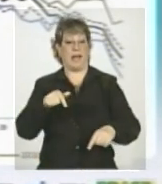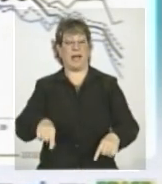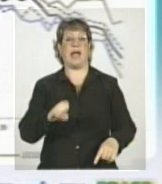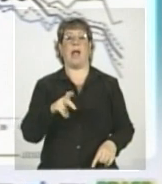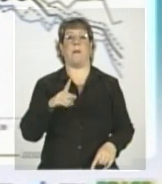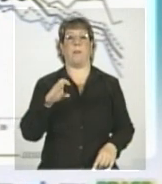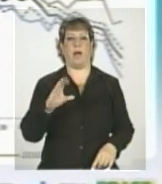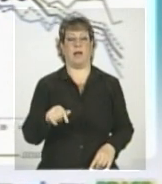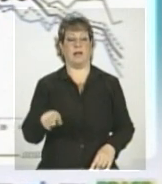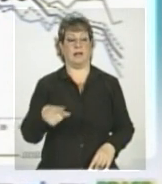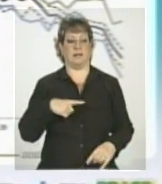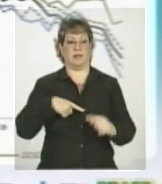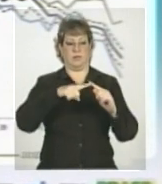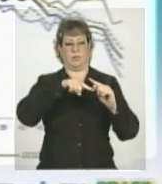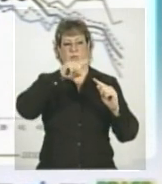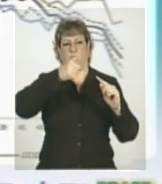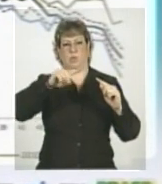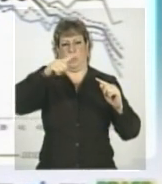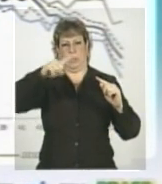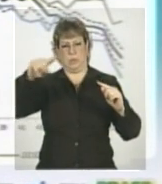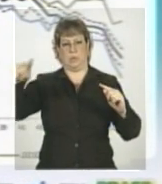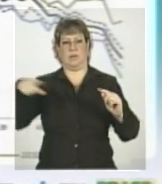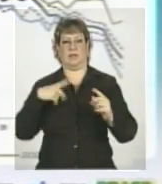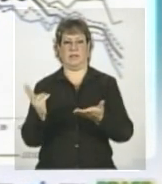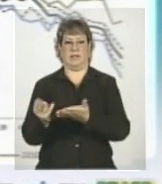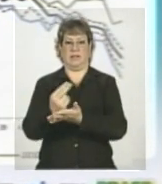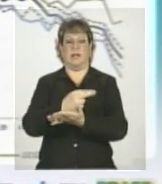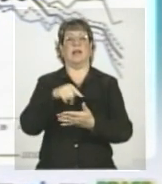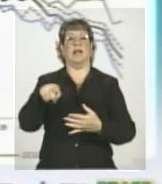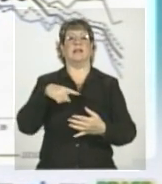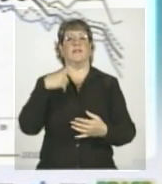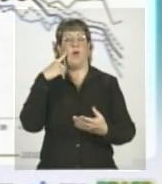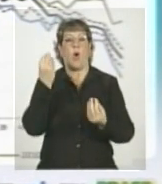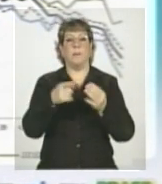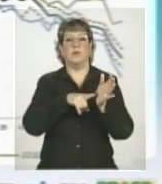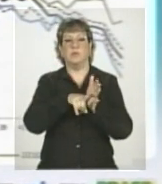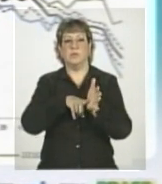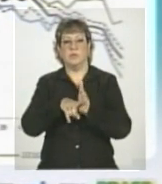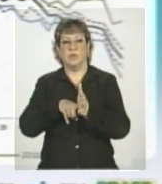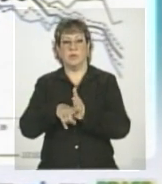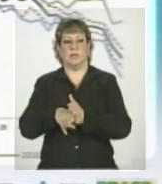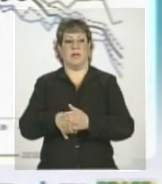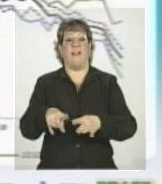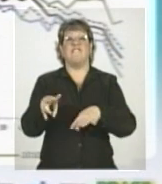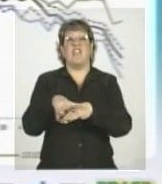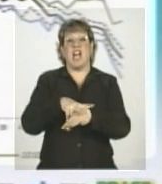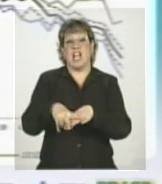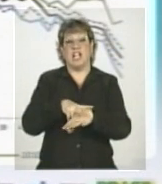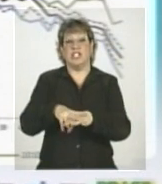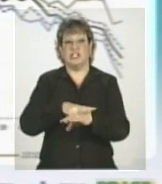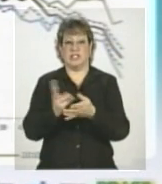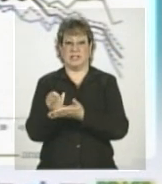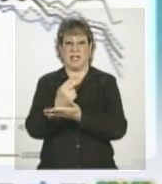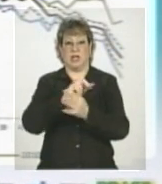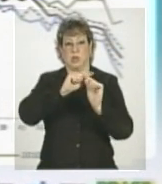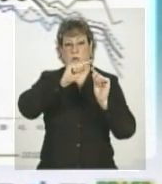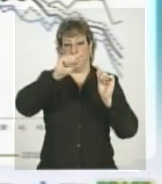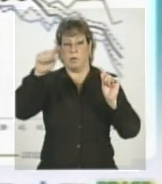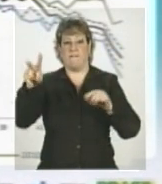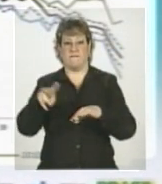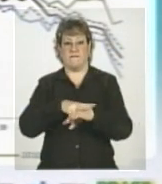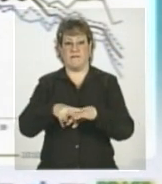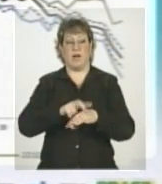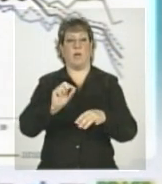Essas várias curvas aí, a gente tem uma média, né? A média geométrica, essa curva, essa linha verde, aí no ano,